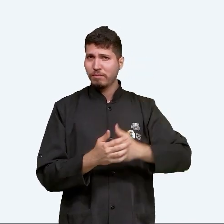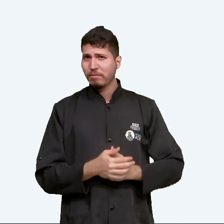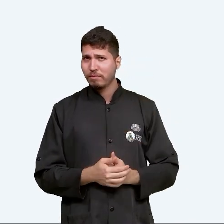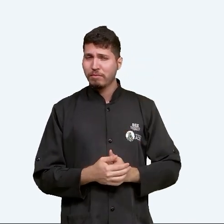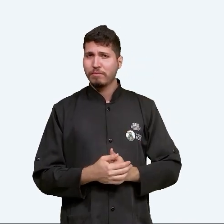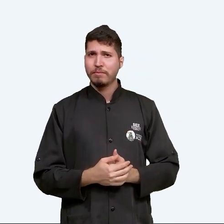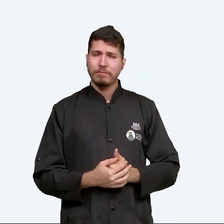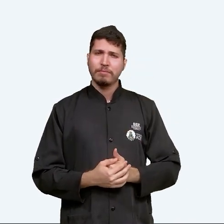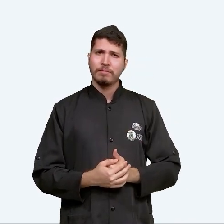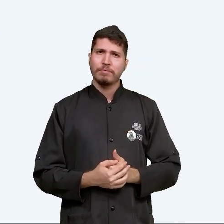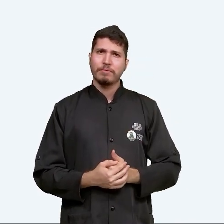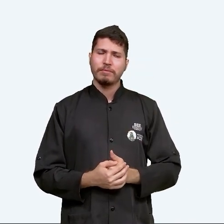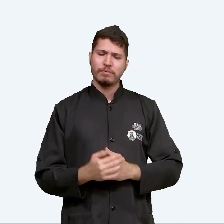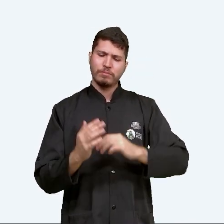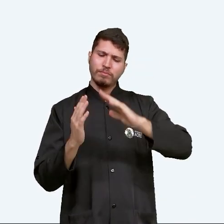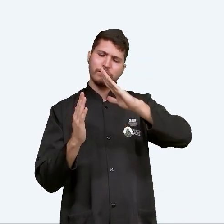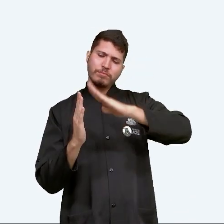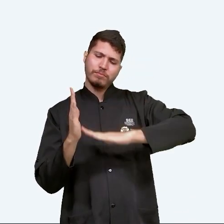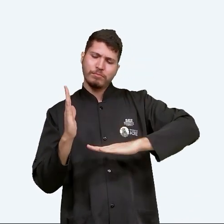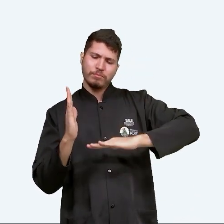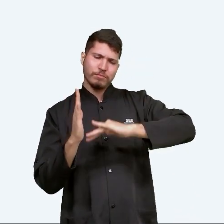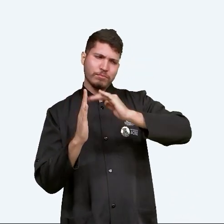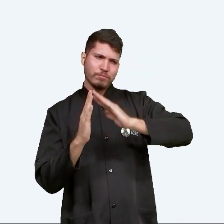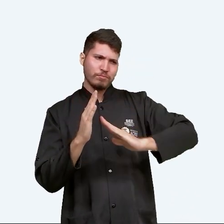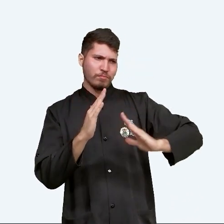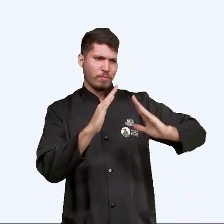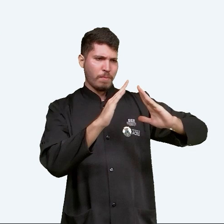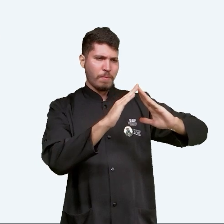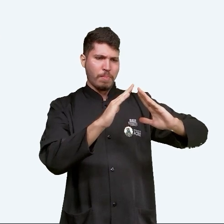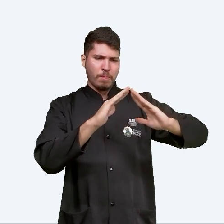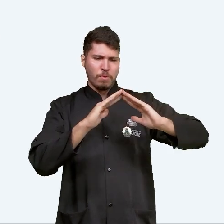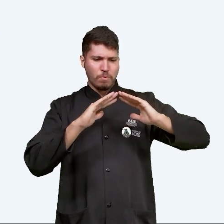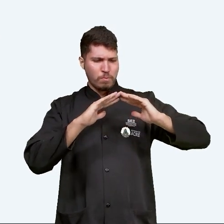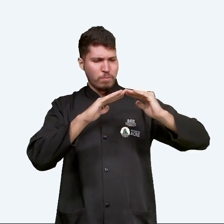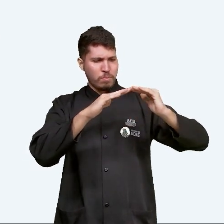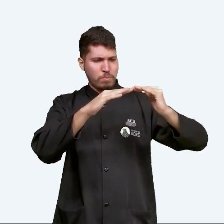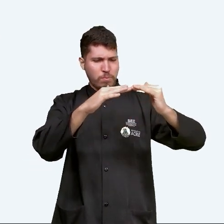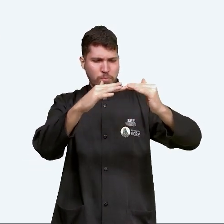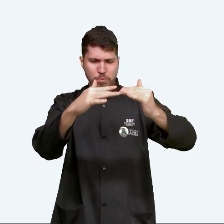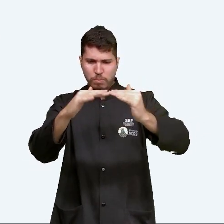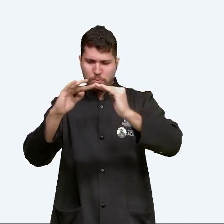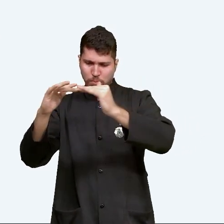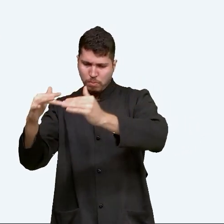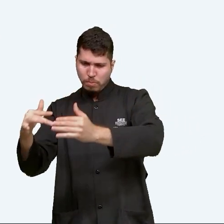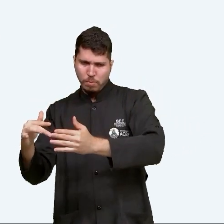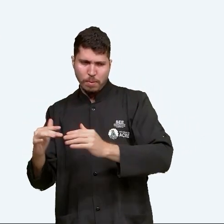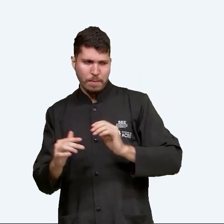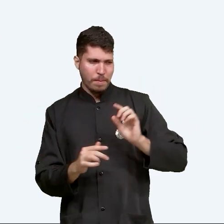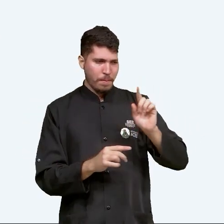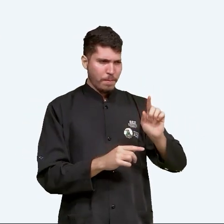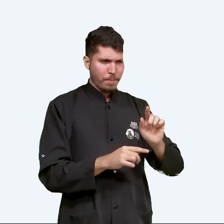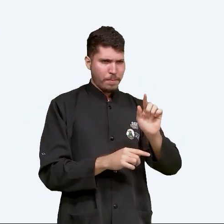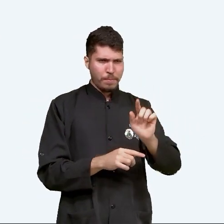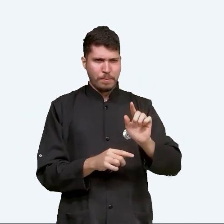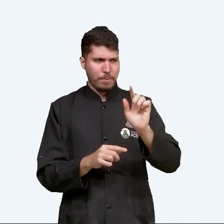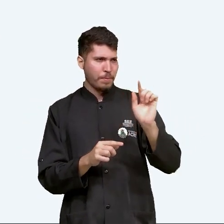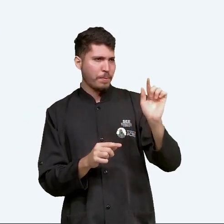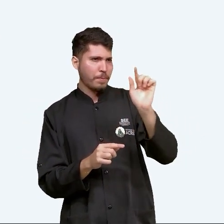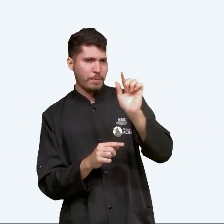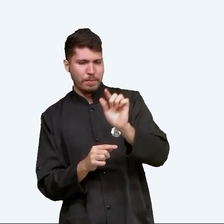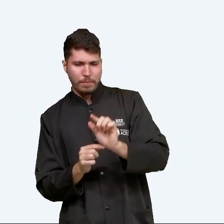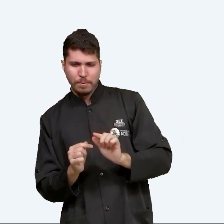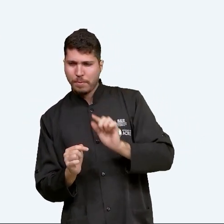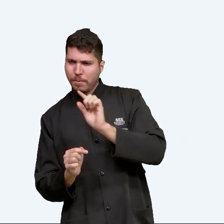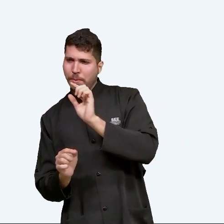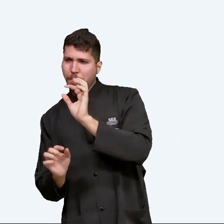que as pinturas nas cavernas eram feitas apenas para decorar? Será que nesse período já